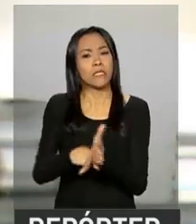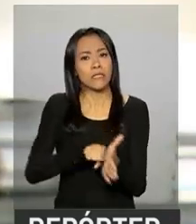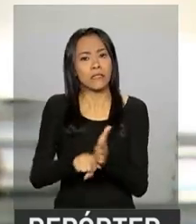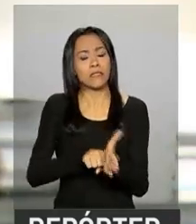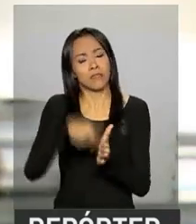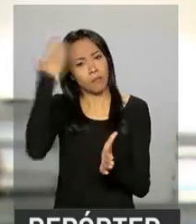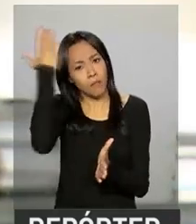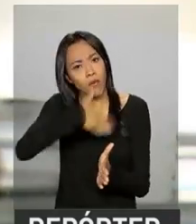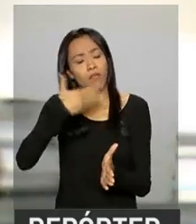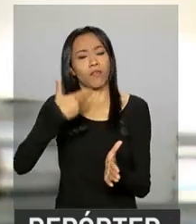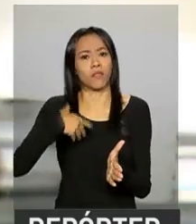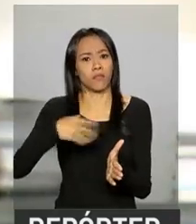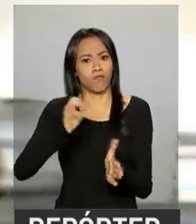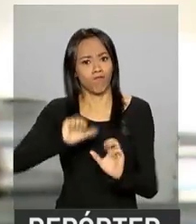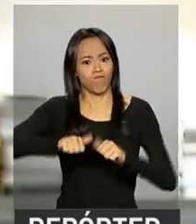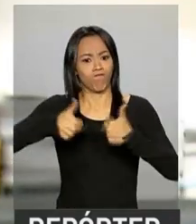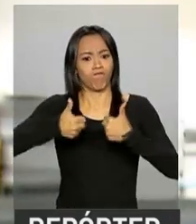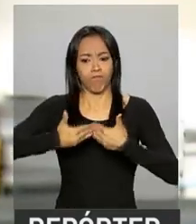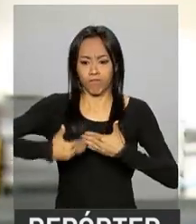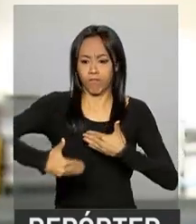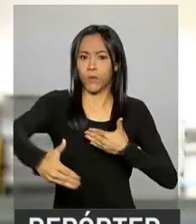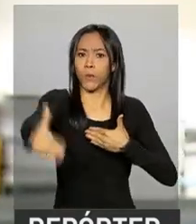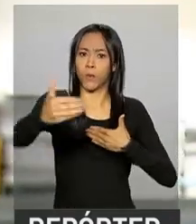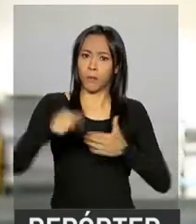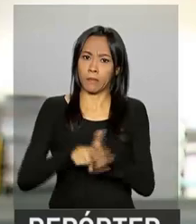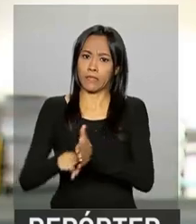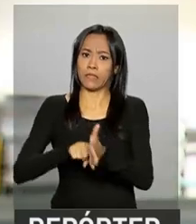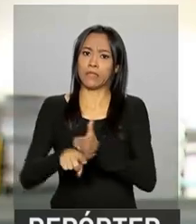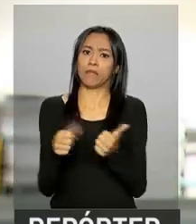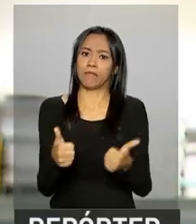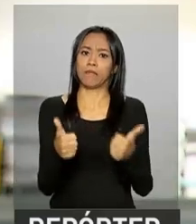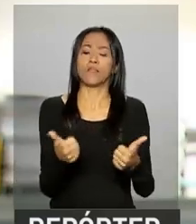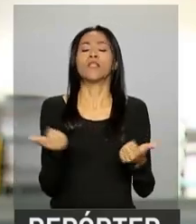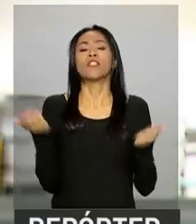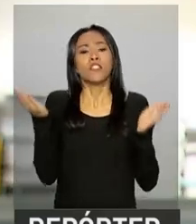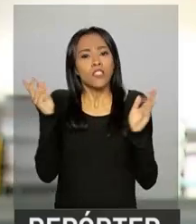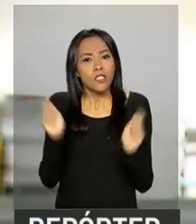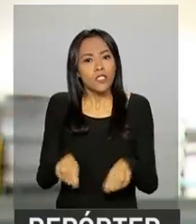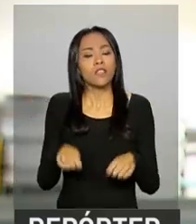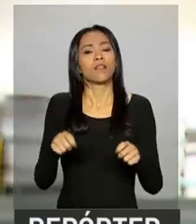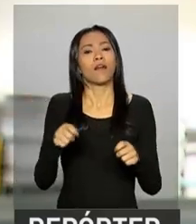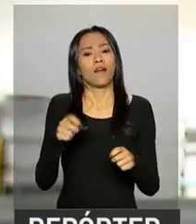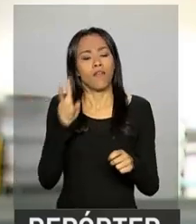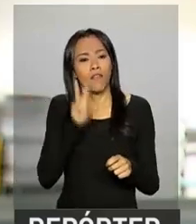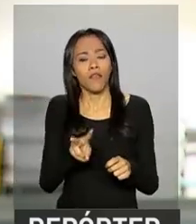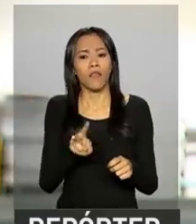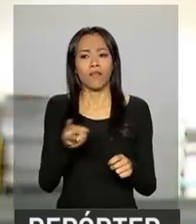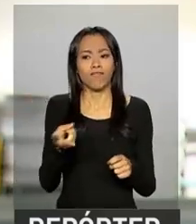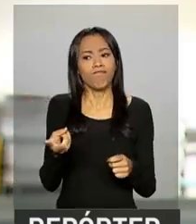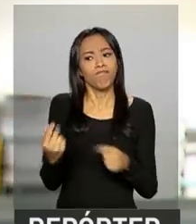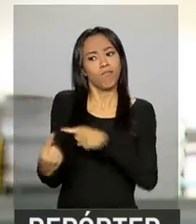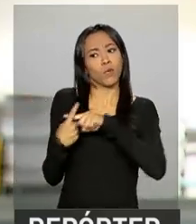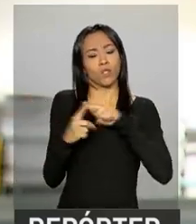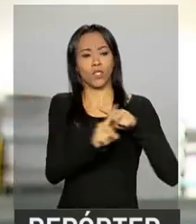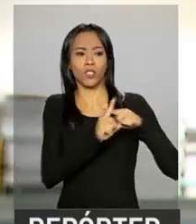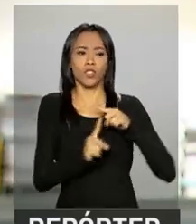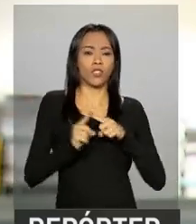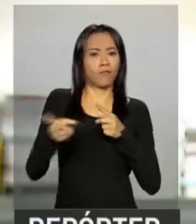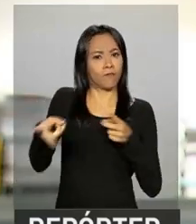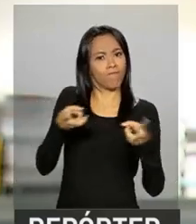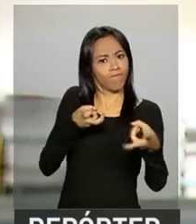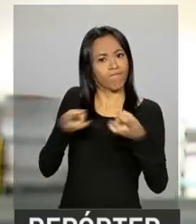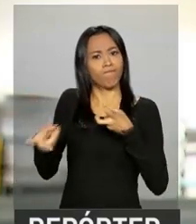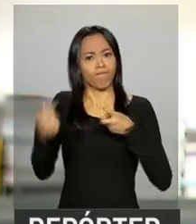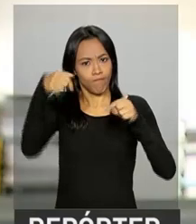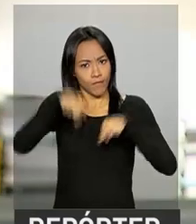fortes eh durante um longo período e ultimamente a gente já consegue ver pontuar alguns indicadores positivos como esse agora de produção